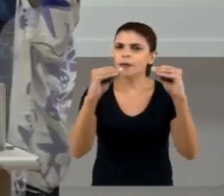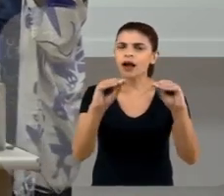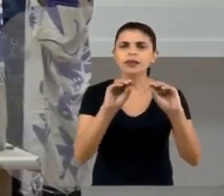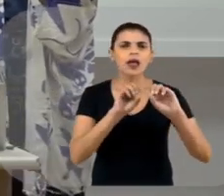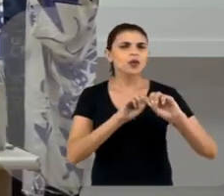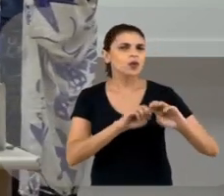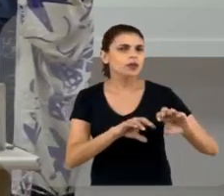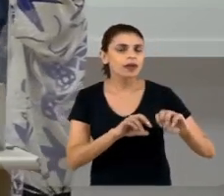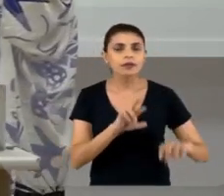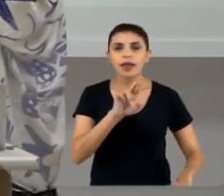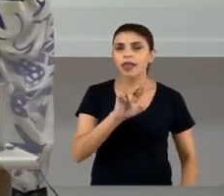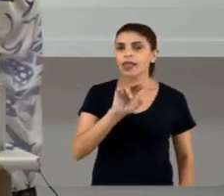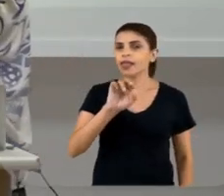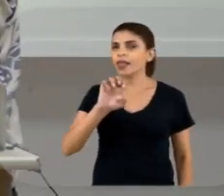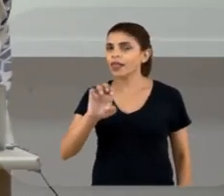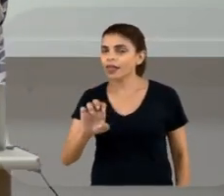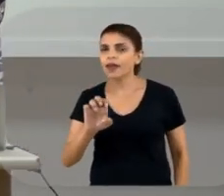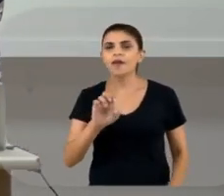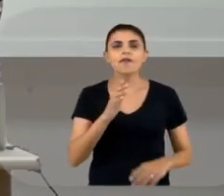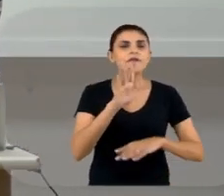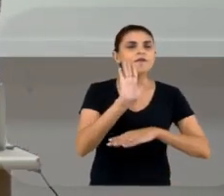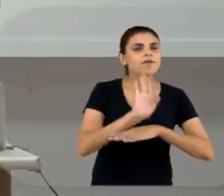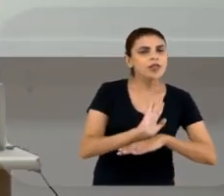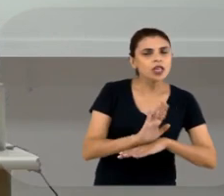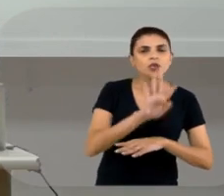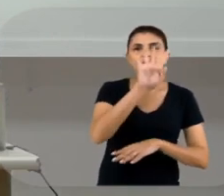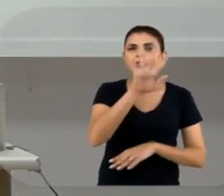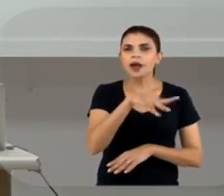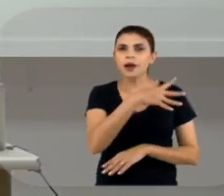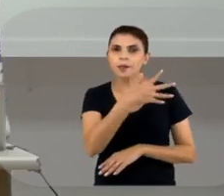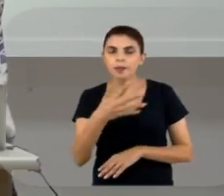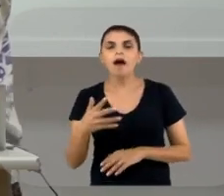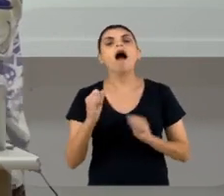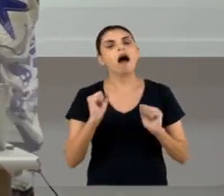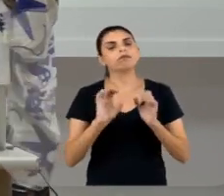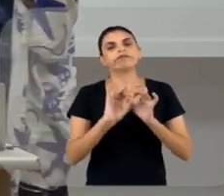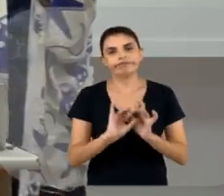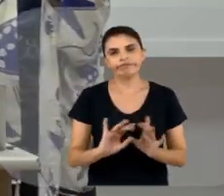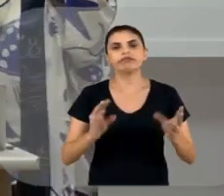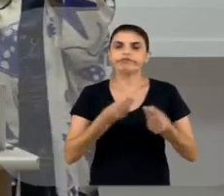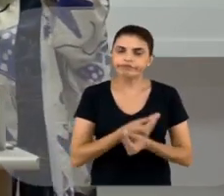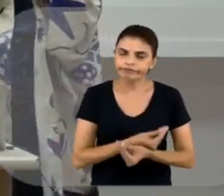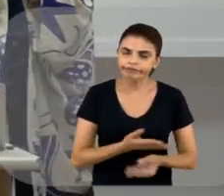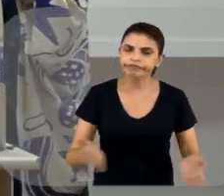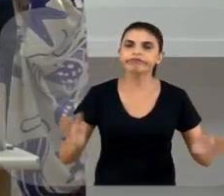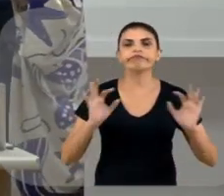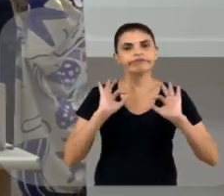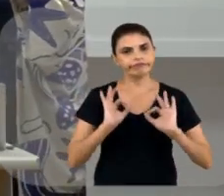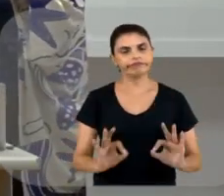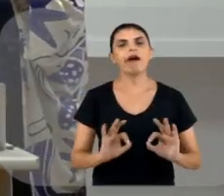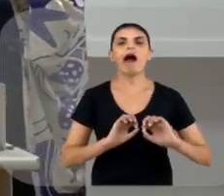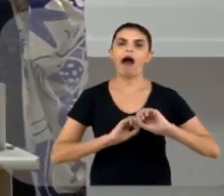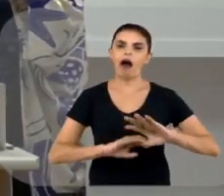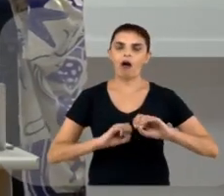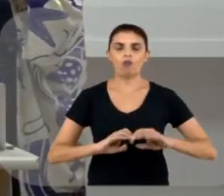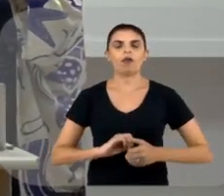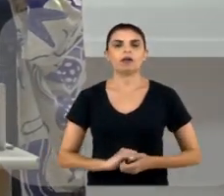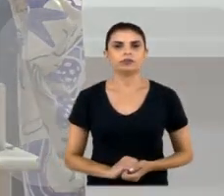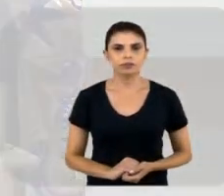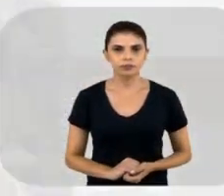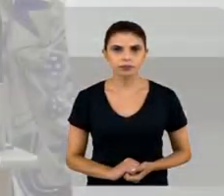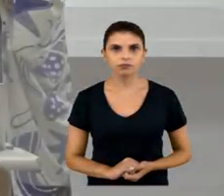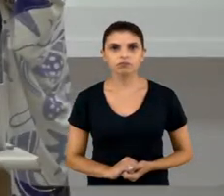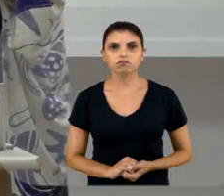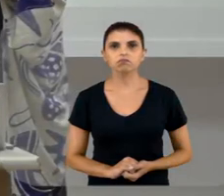recursos educacionais, né, um vídeo, um infográfico, uma tabela, aí sim, isso é o que a gente considera uma